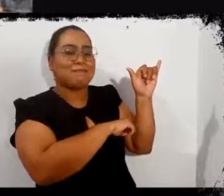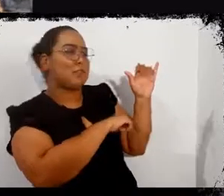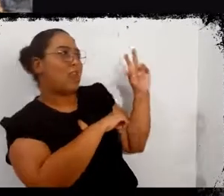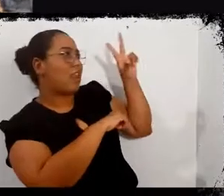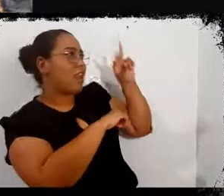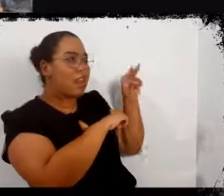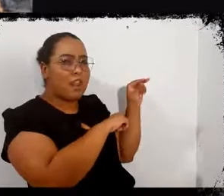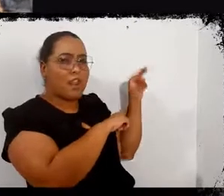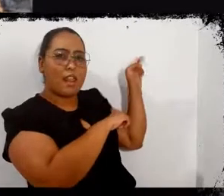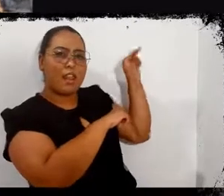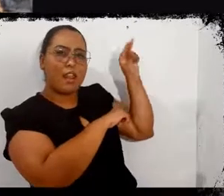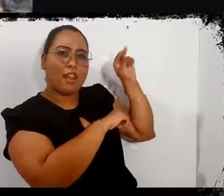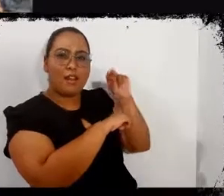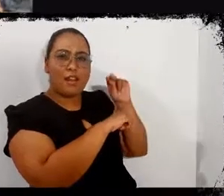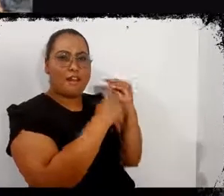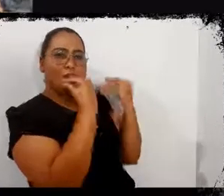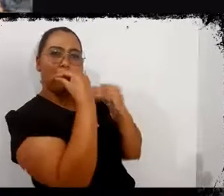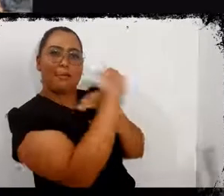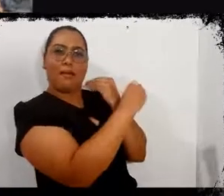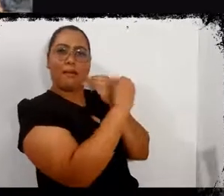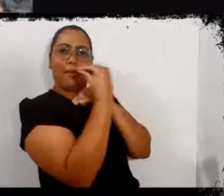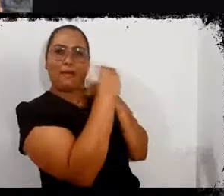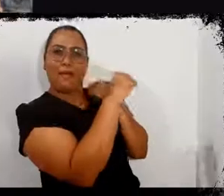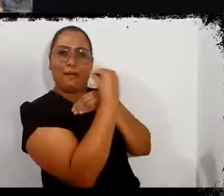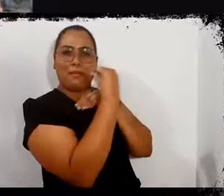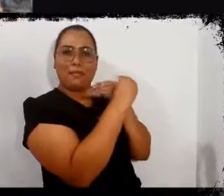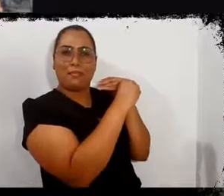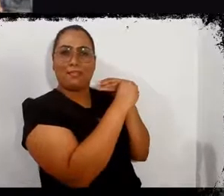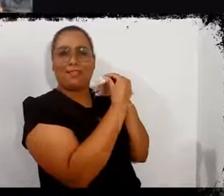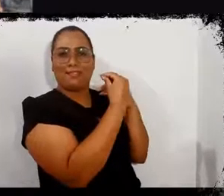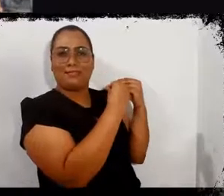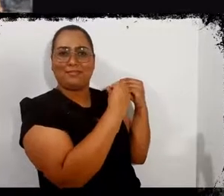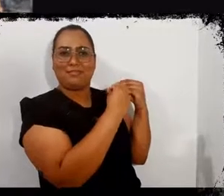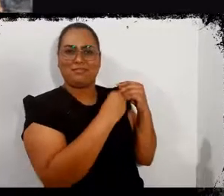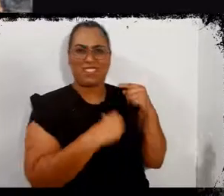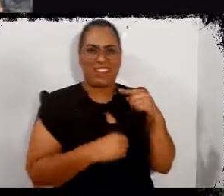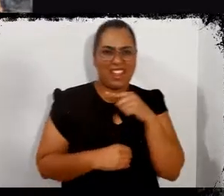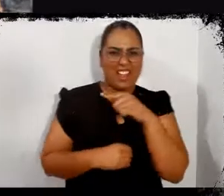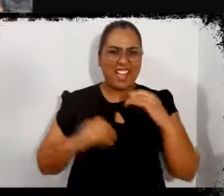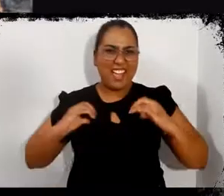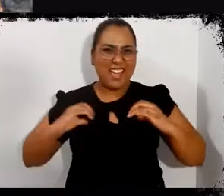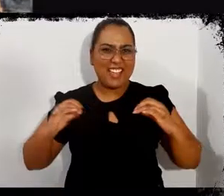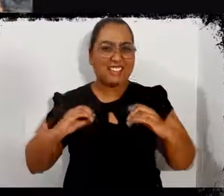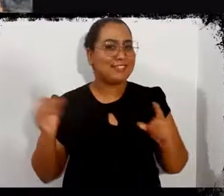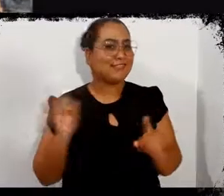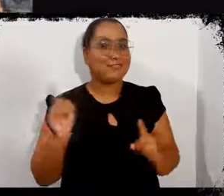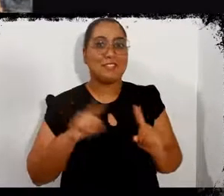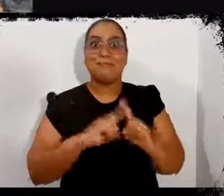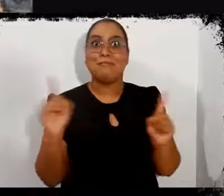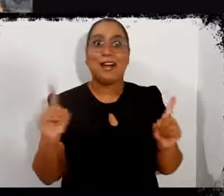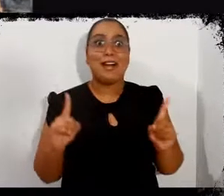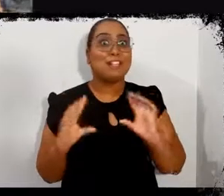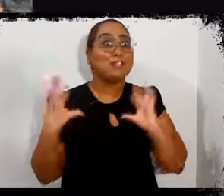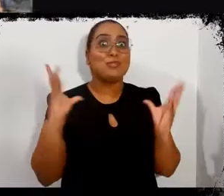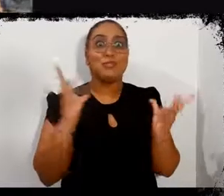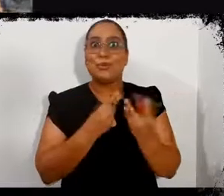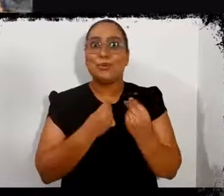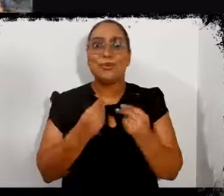os contos de fadas, exemplos desse tipo de forma